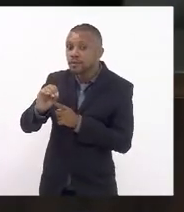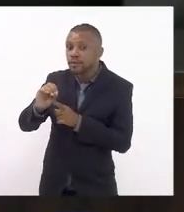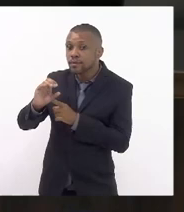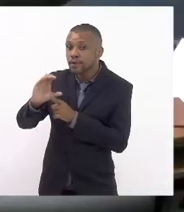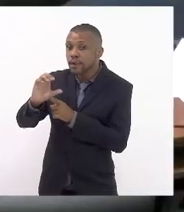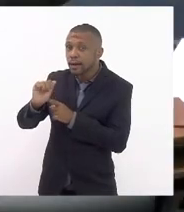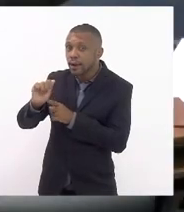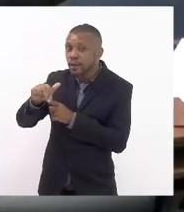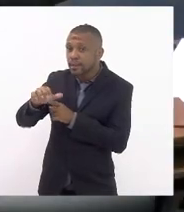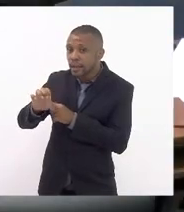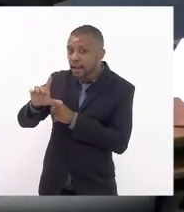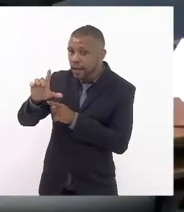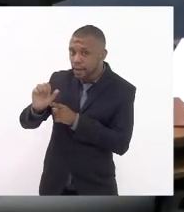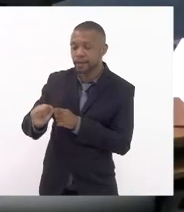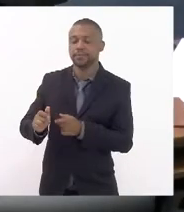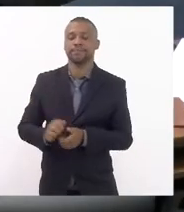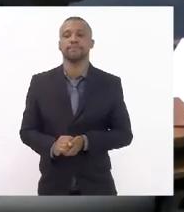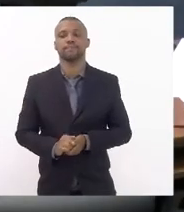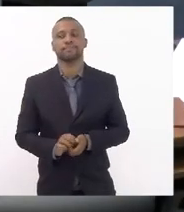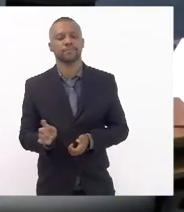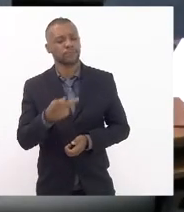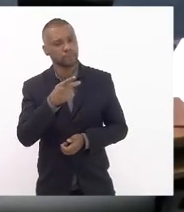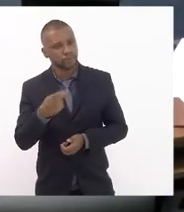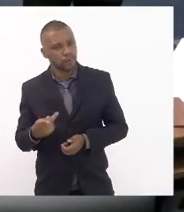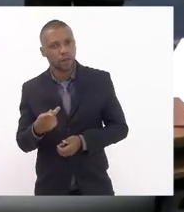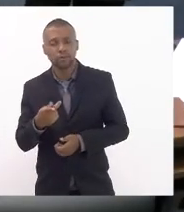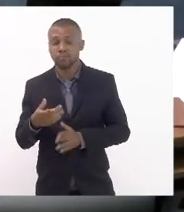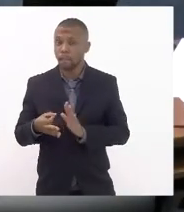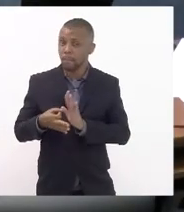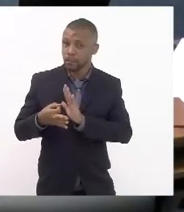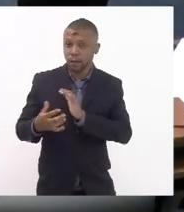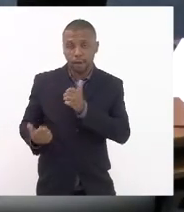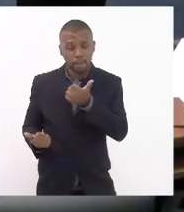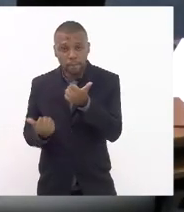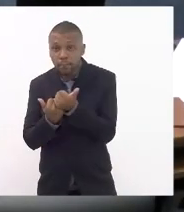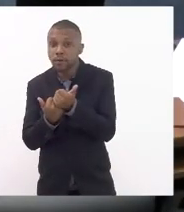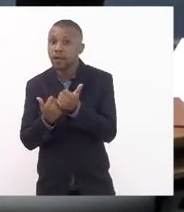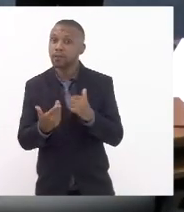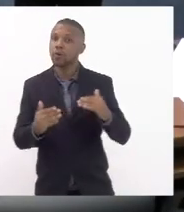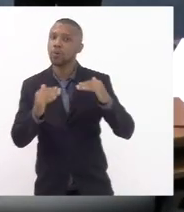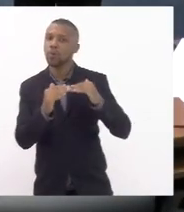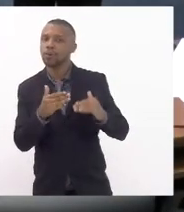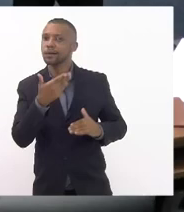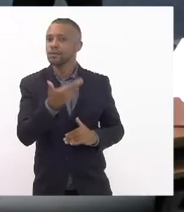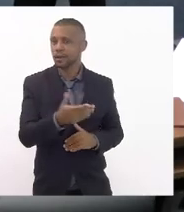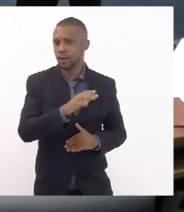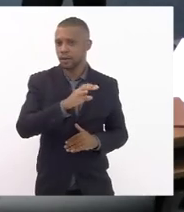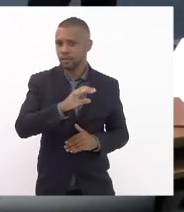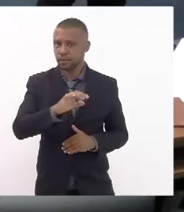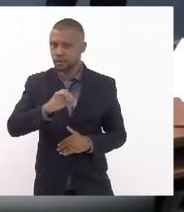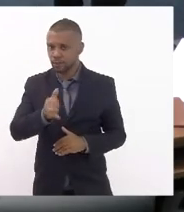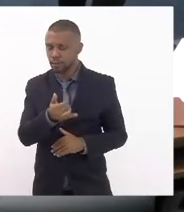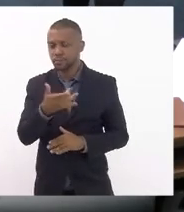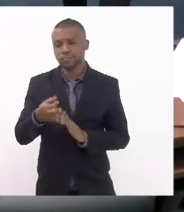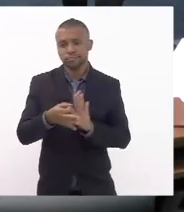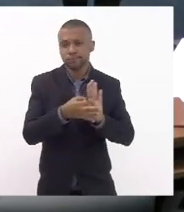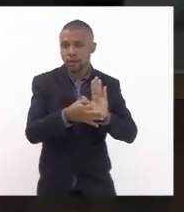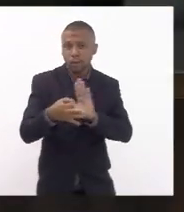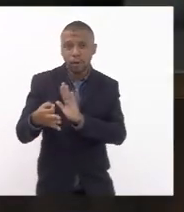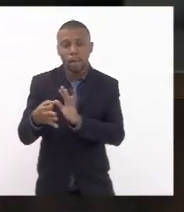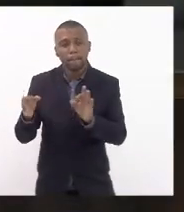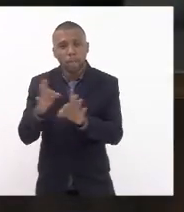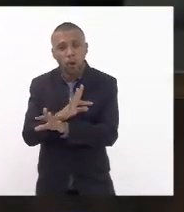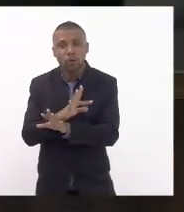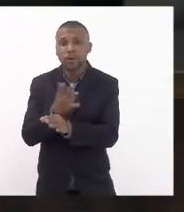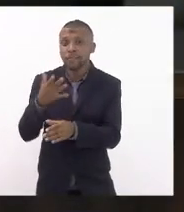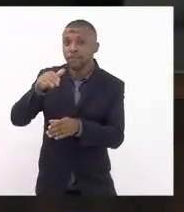Canella. Senhor presidente, parecer favorável, acompanhando a CCJ. Os pareceres emitidos em votação